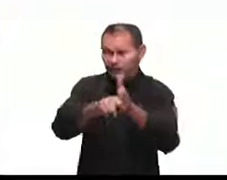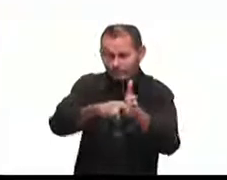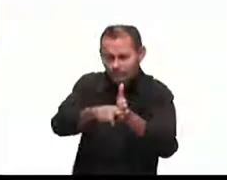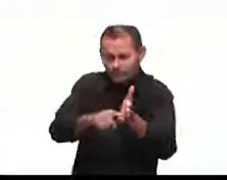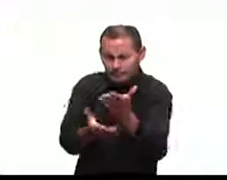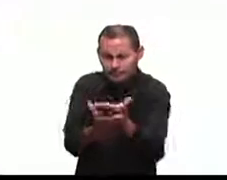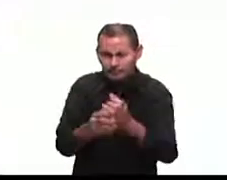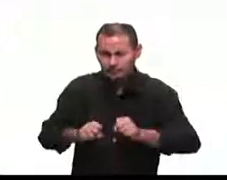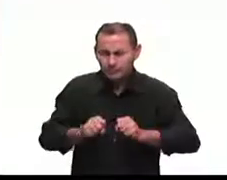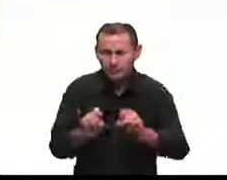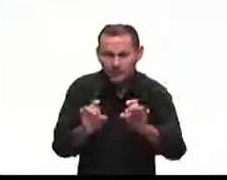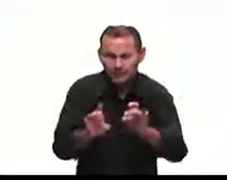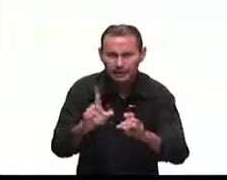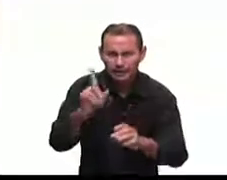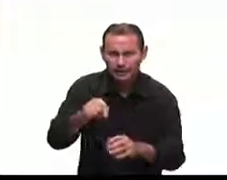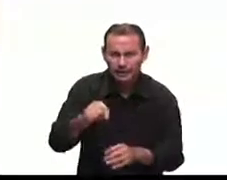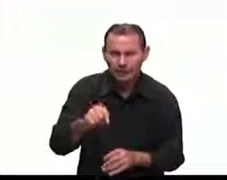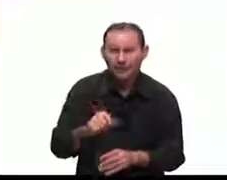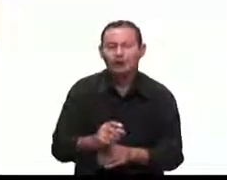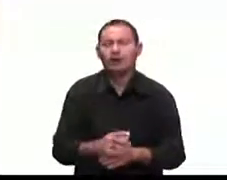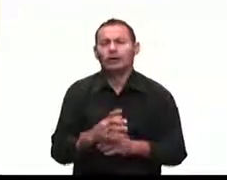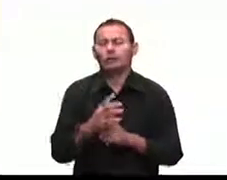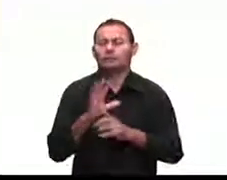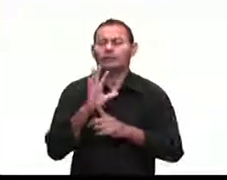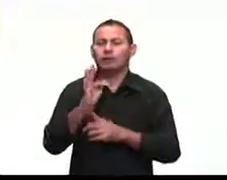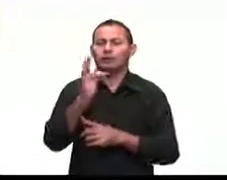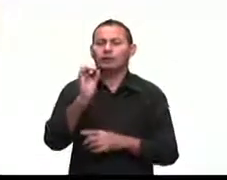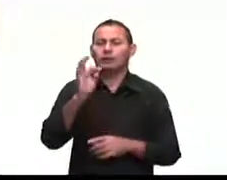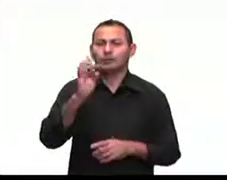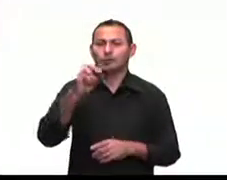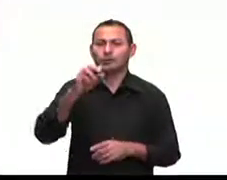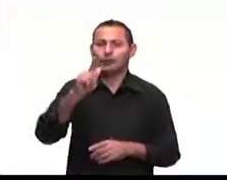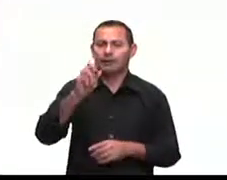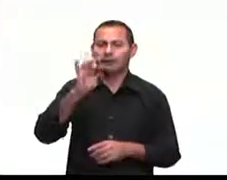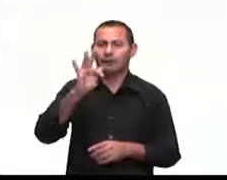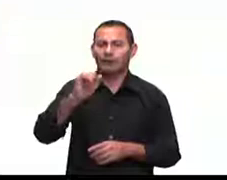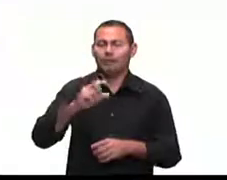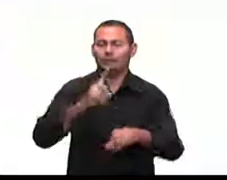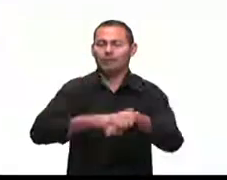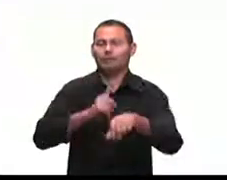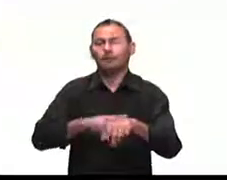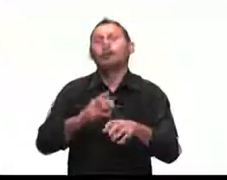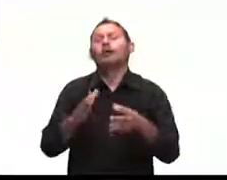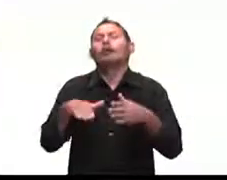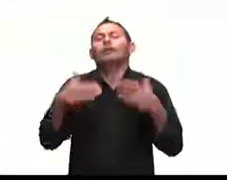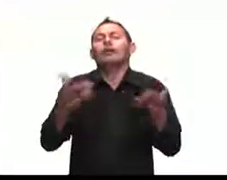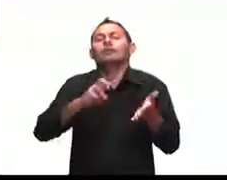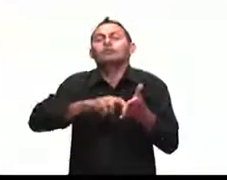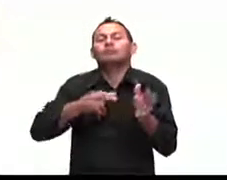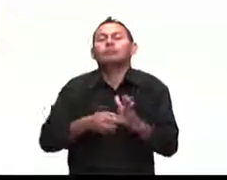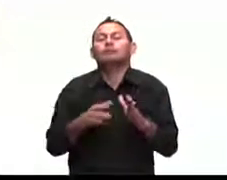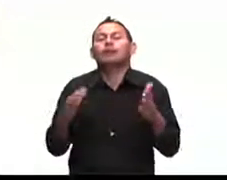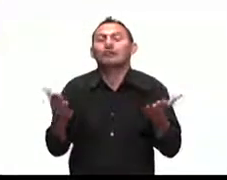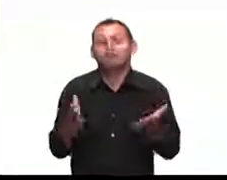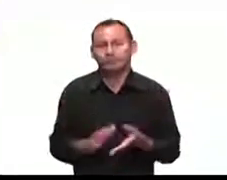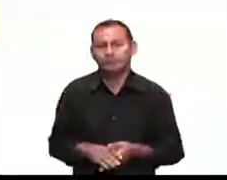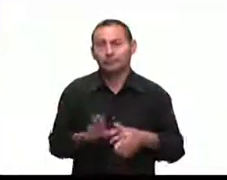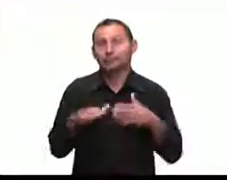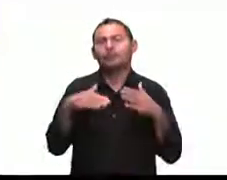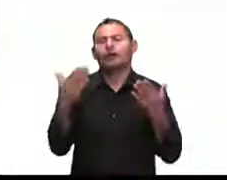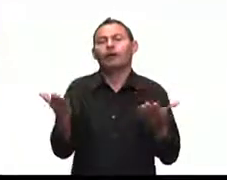pesquisa de mercado, ela é a fotografia do momento, né? Então, qual o significado? Então,